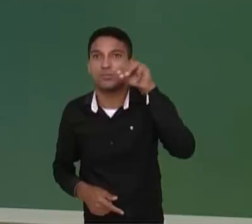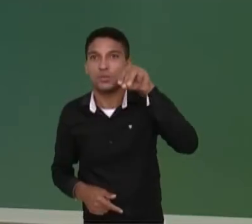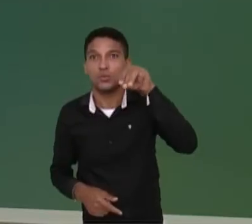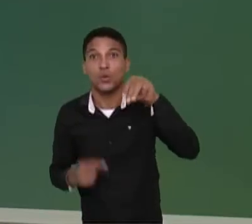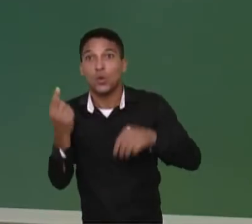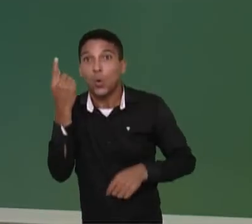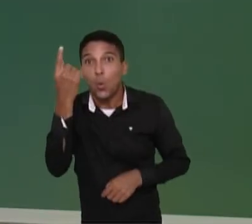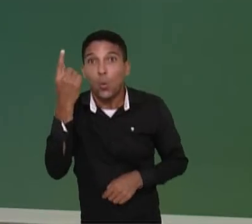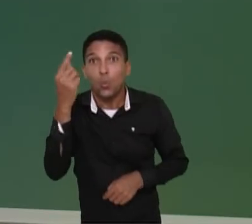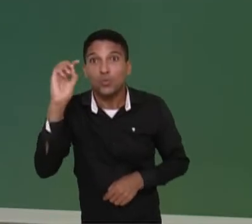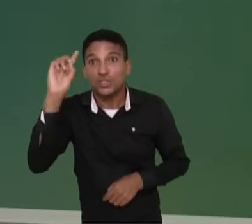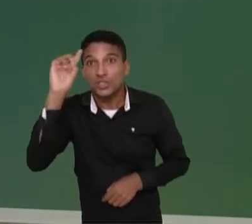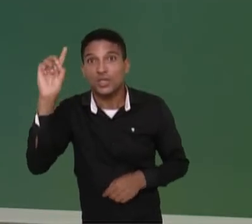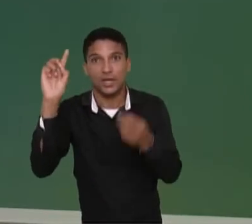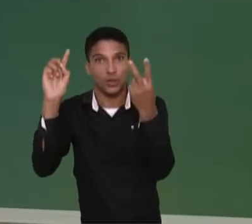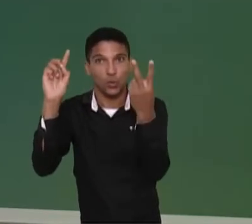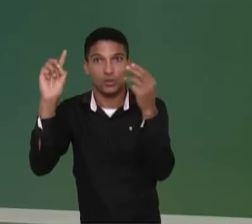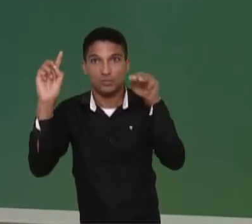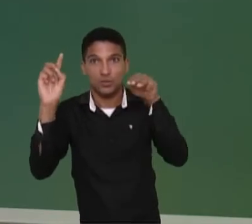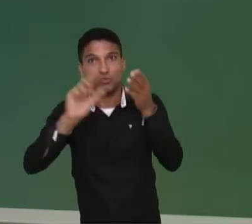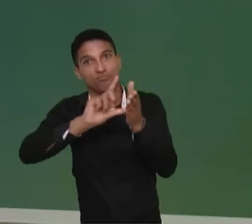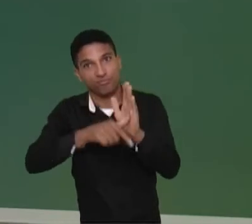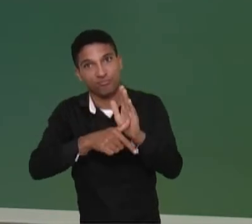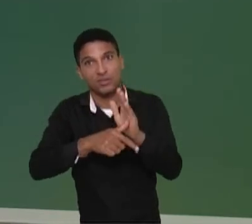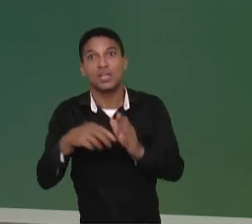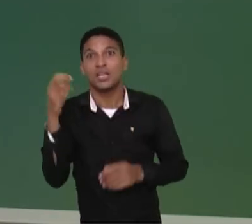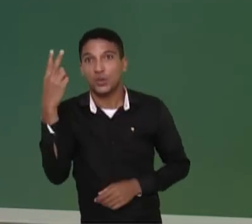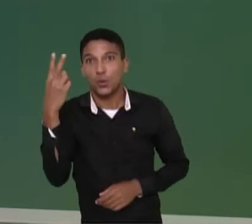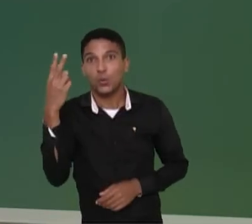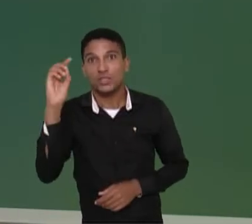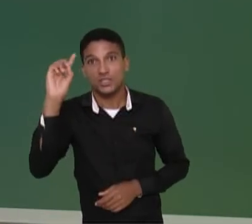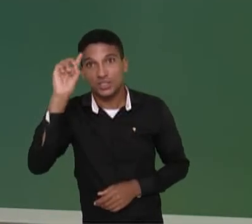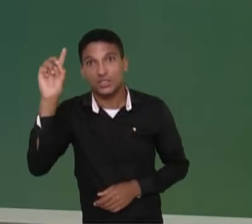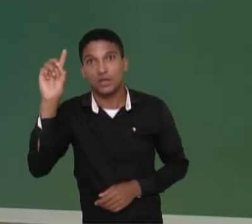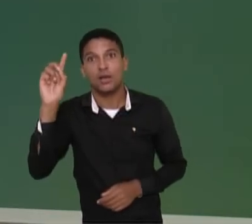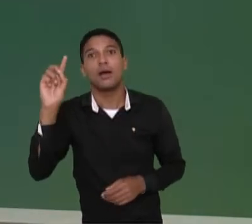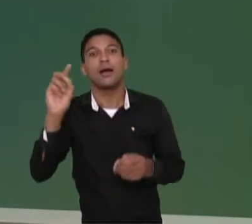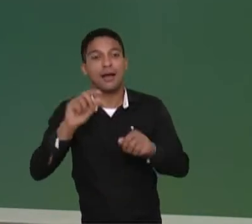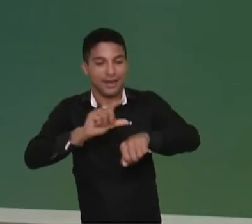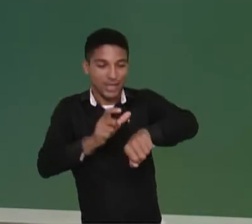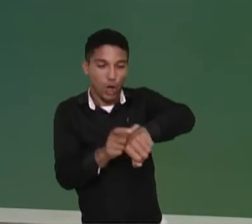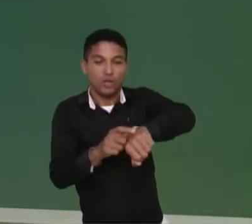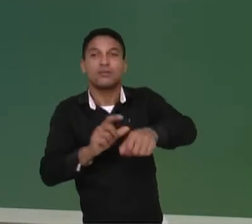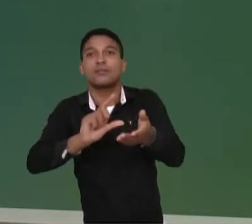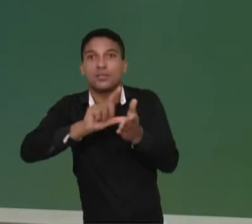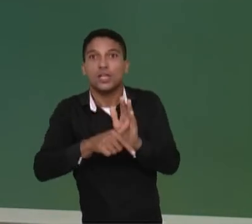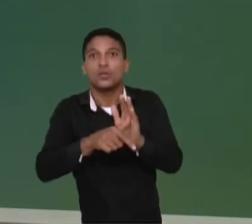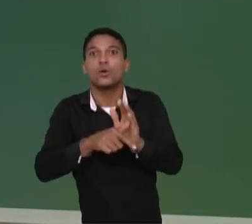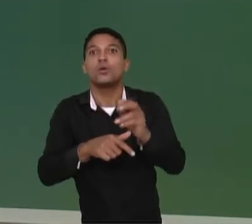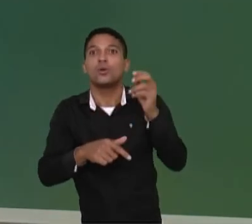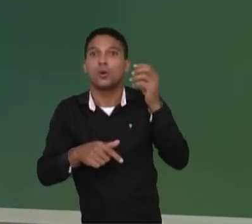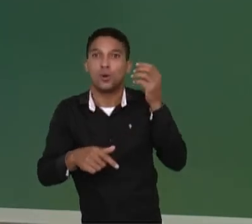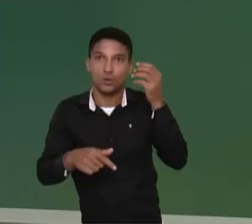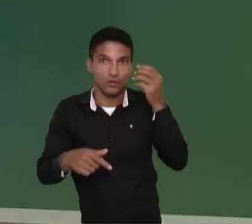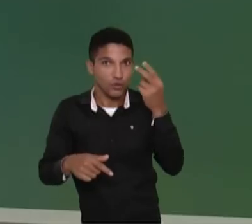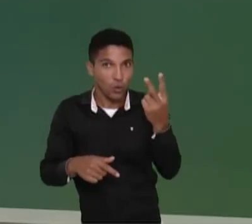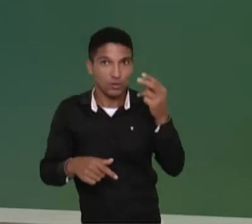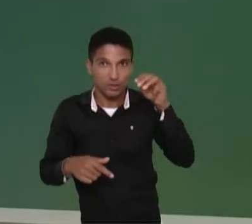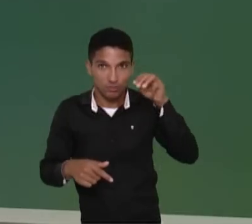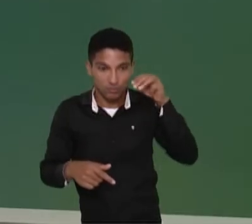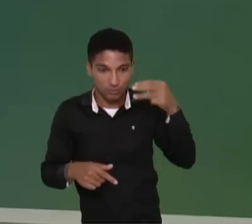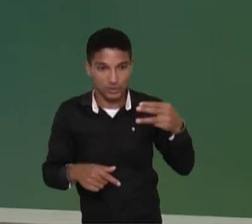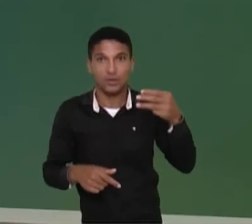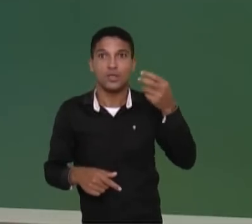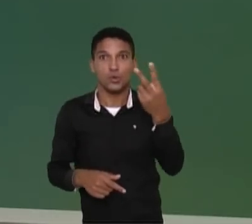2 minutos. Em 2 dias ele atrasa 2 minutos. Em 3 dias ele atrasa 3 minutos. Tranquilo? 3 minutos